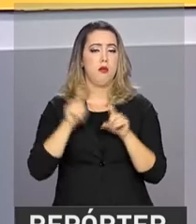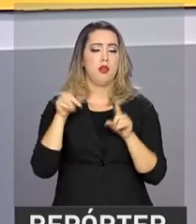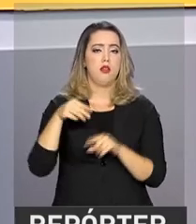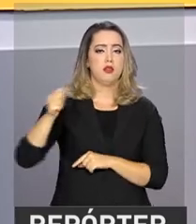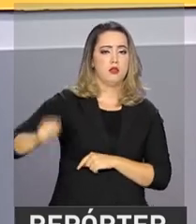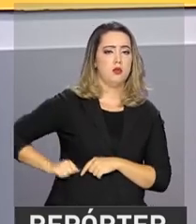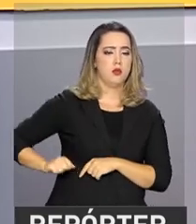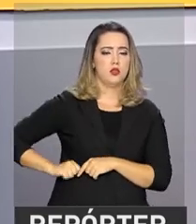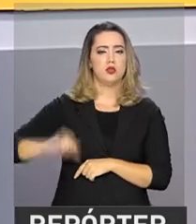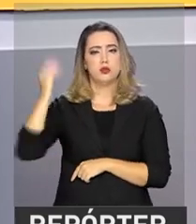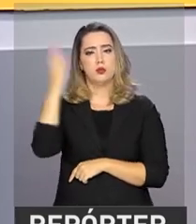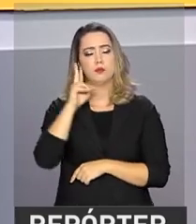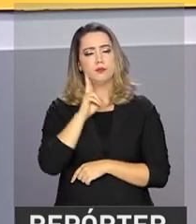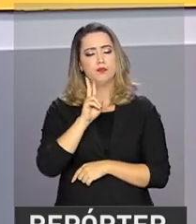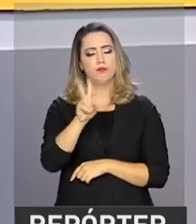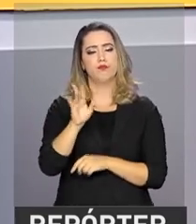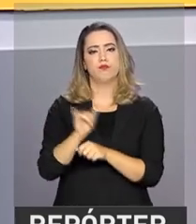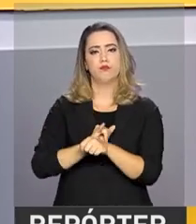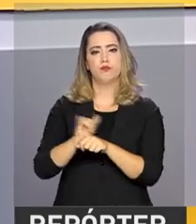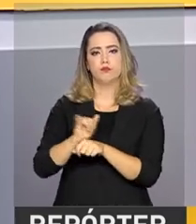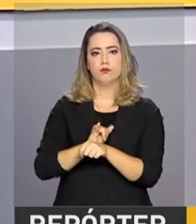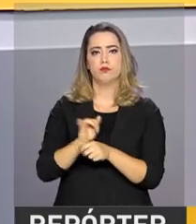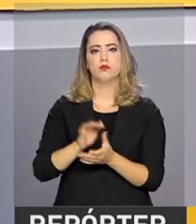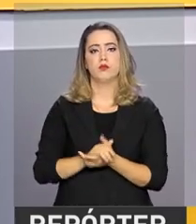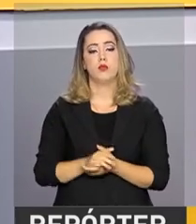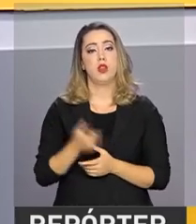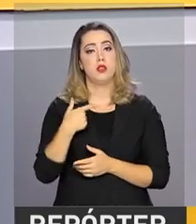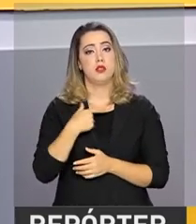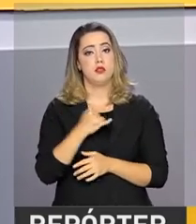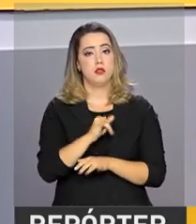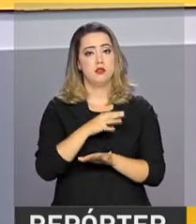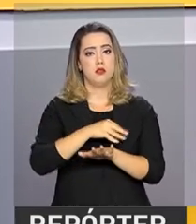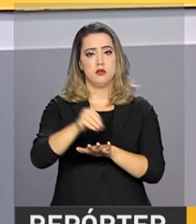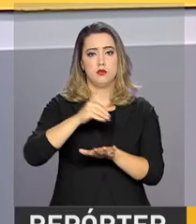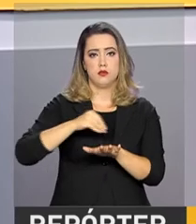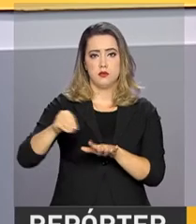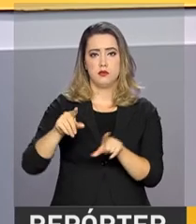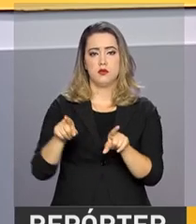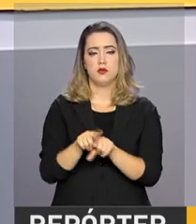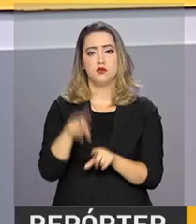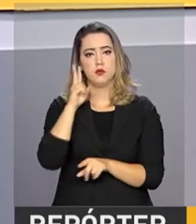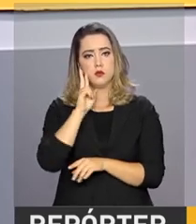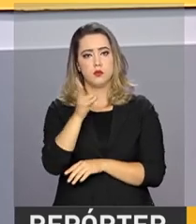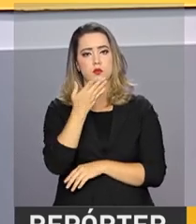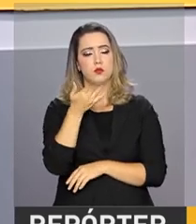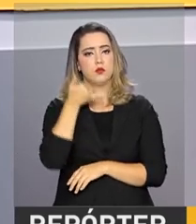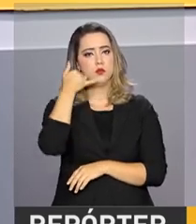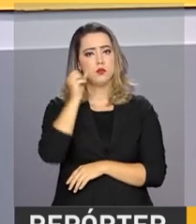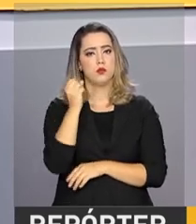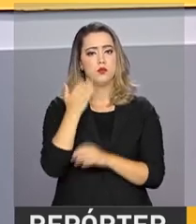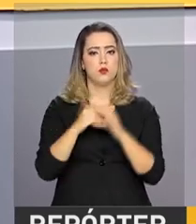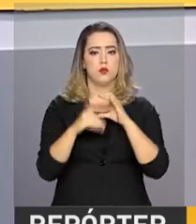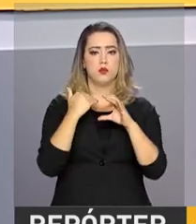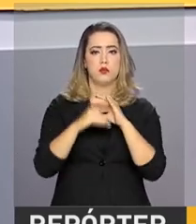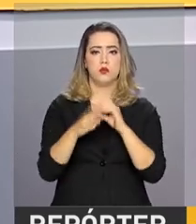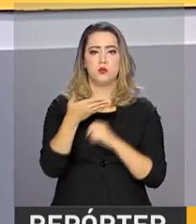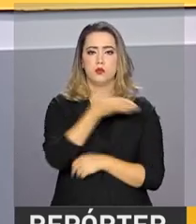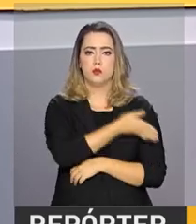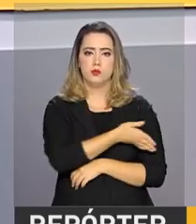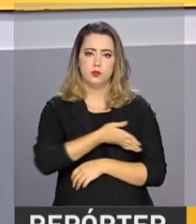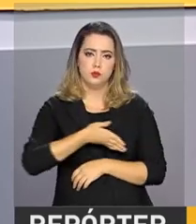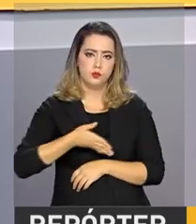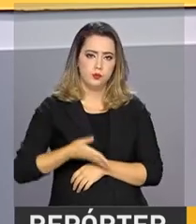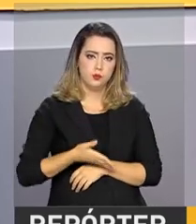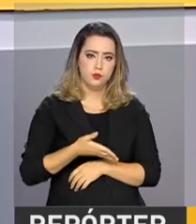iorque seguirá monitorando a situação informações e esclarecimentos são possíveis por telefone ou e mail junto ao núcleo de assistência